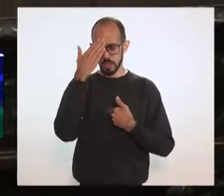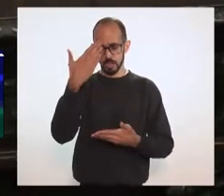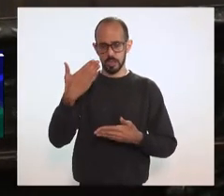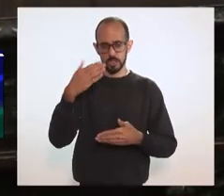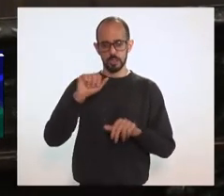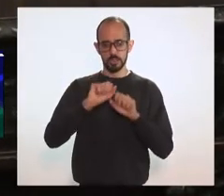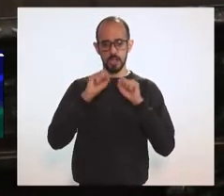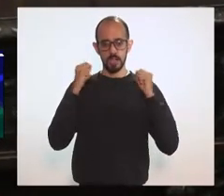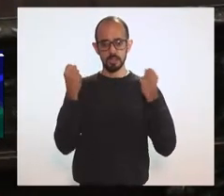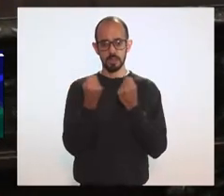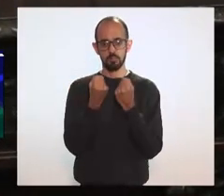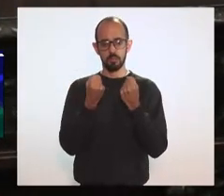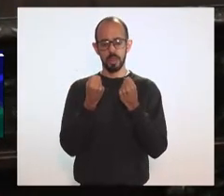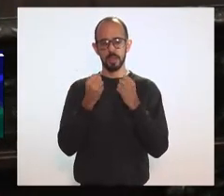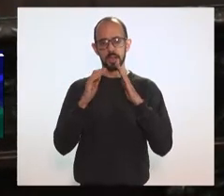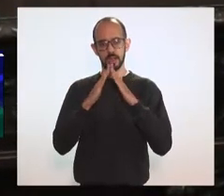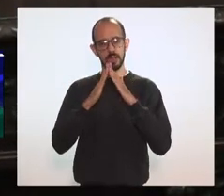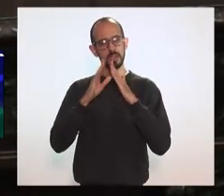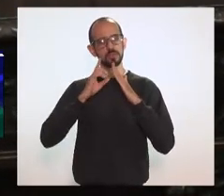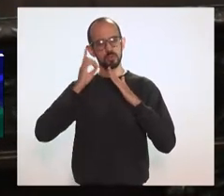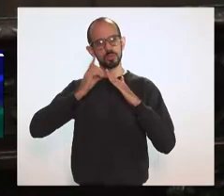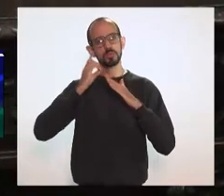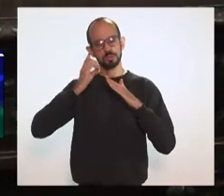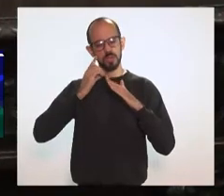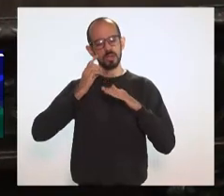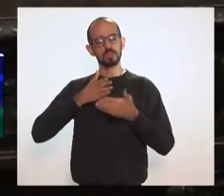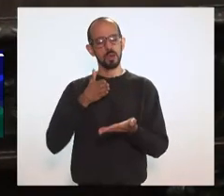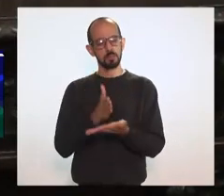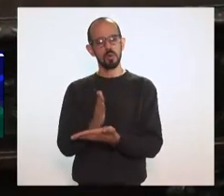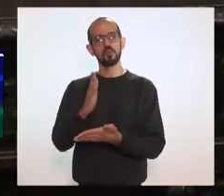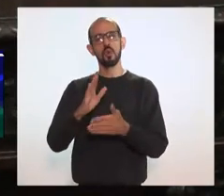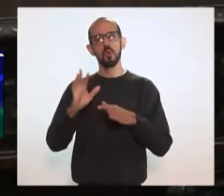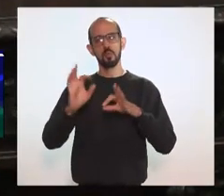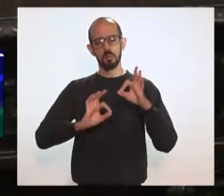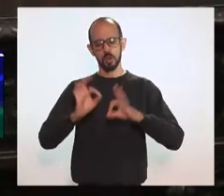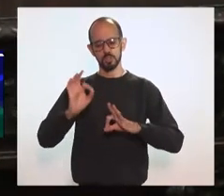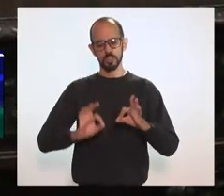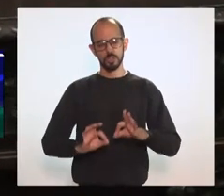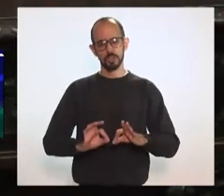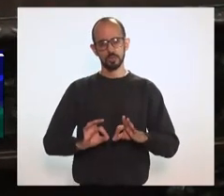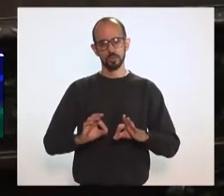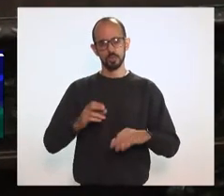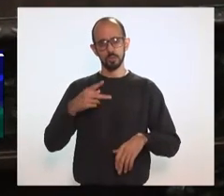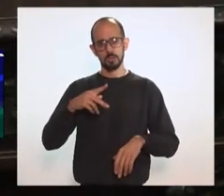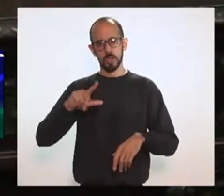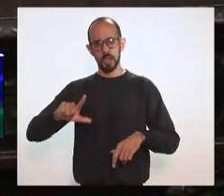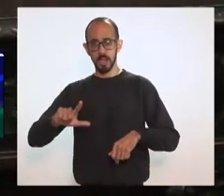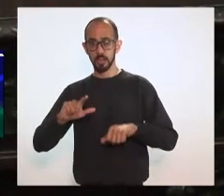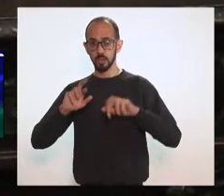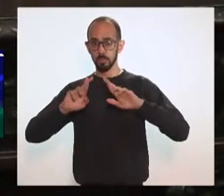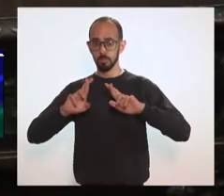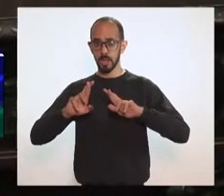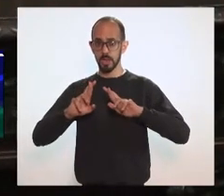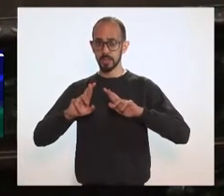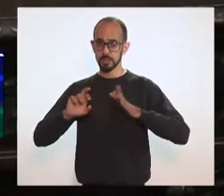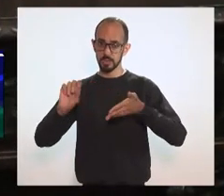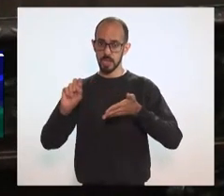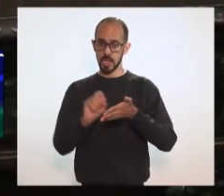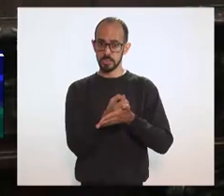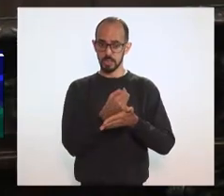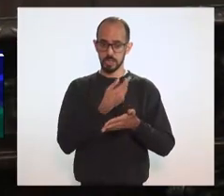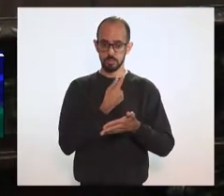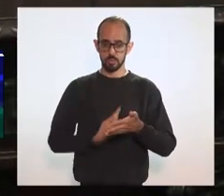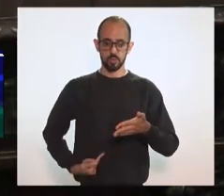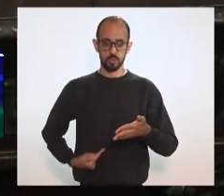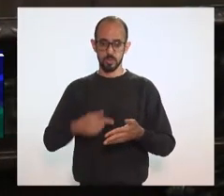Assembleia Legislativa, que votou a matéria, que aprovou o projeto, espero que seja brevemente sancionado e passe a